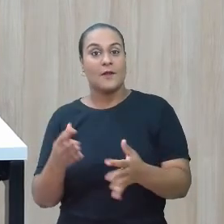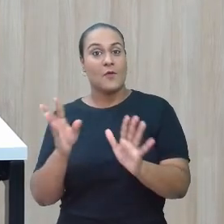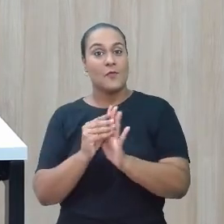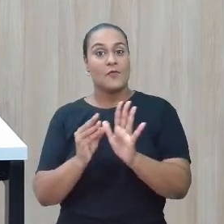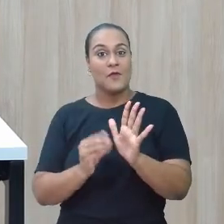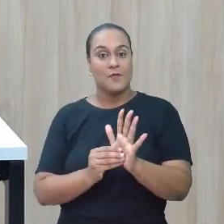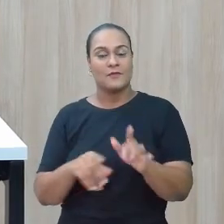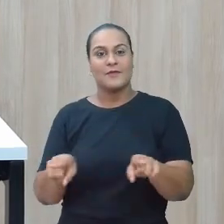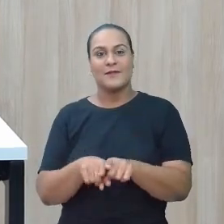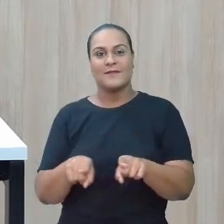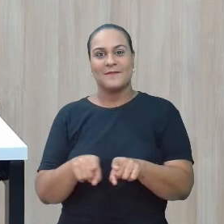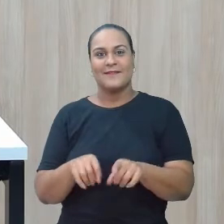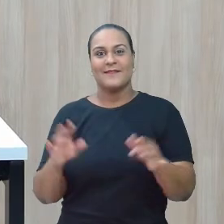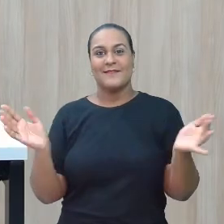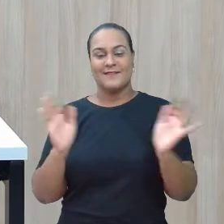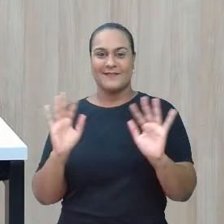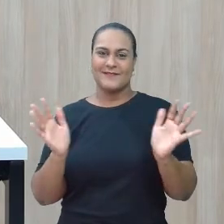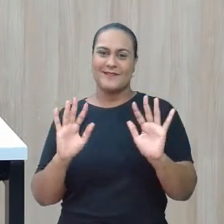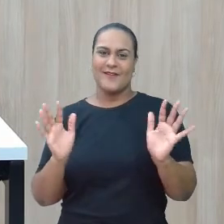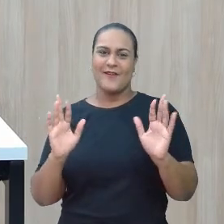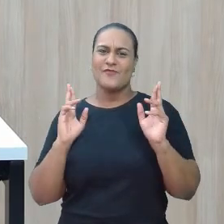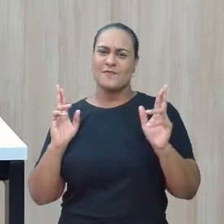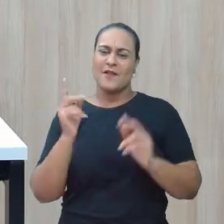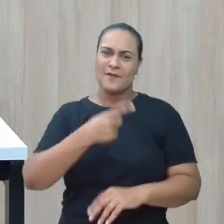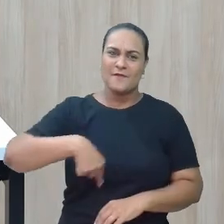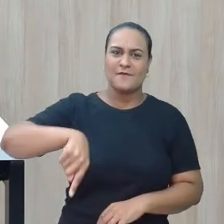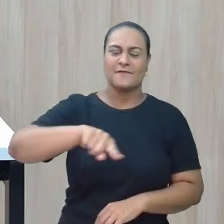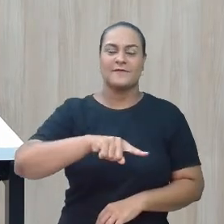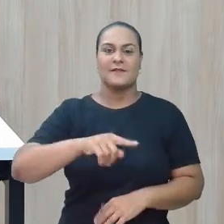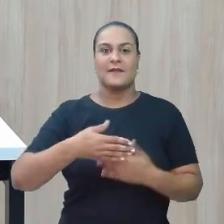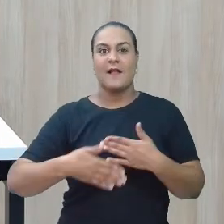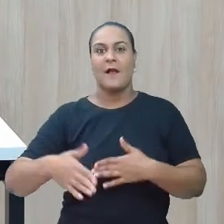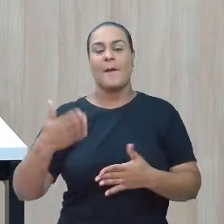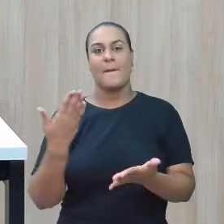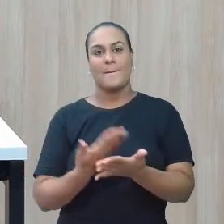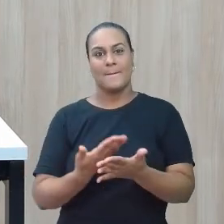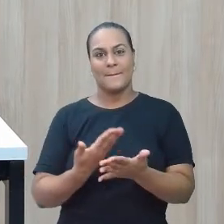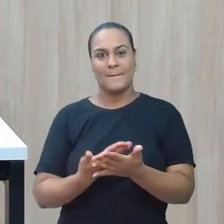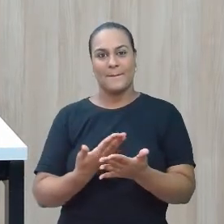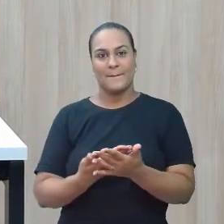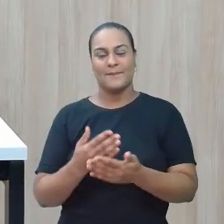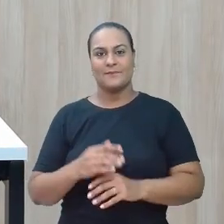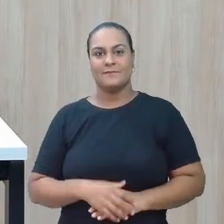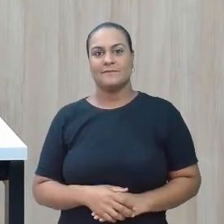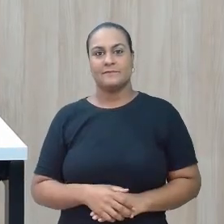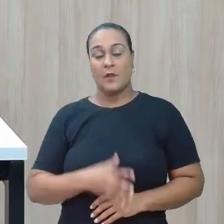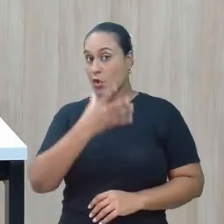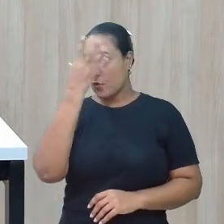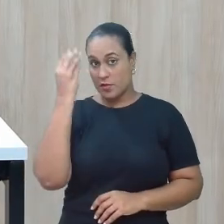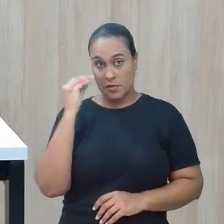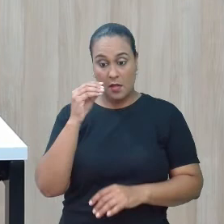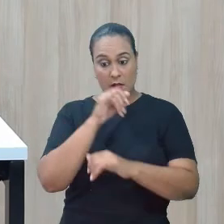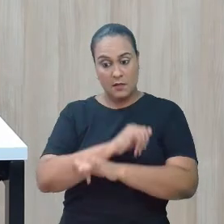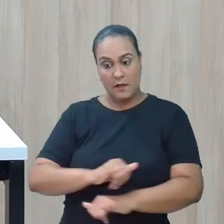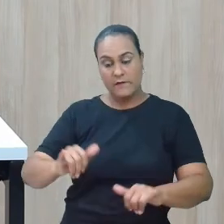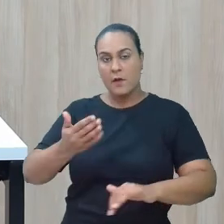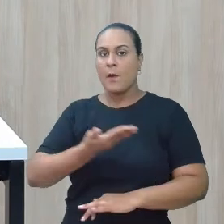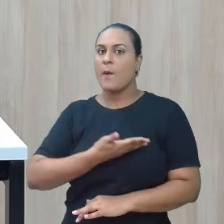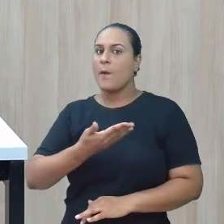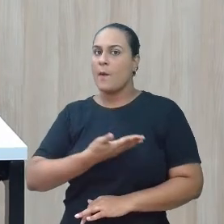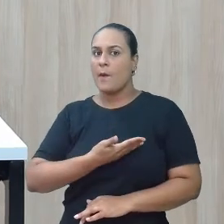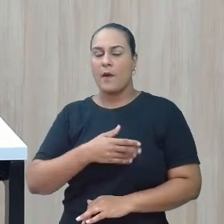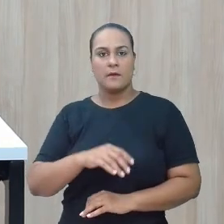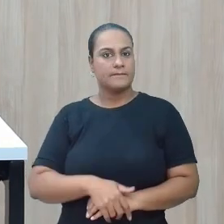vocês na próxima aula. Conto com vocês, né? E não esqueçam de avisar para os amigos que ainda